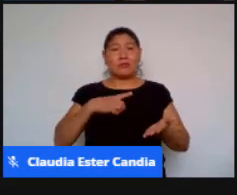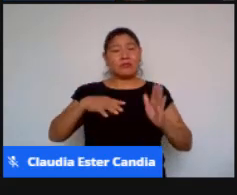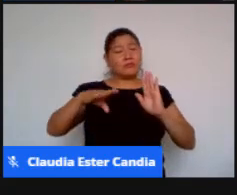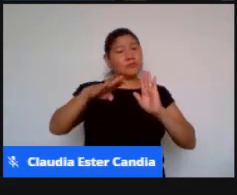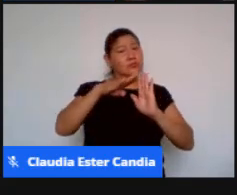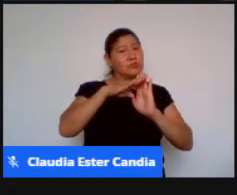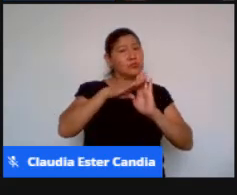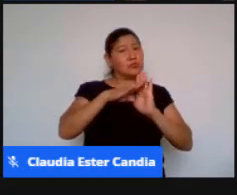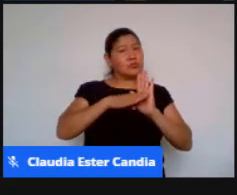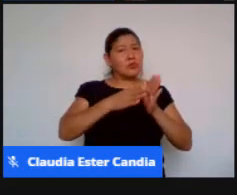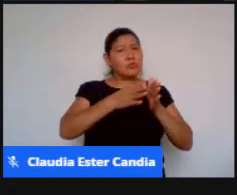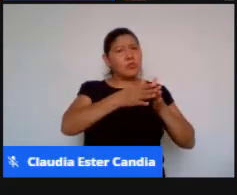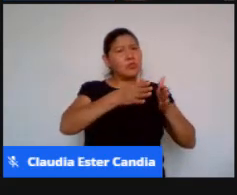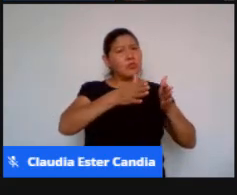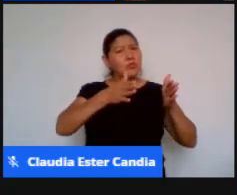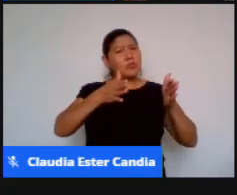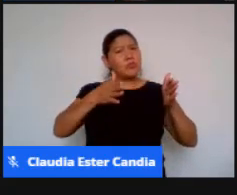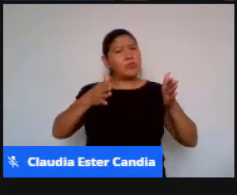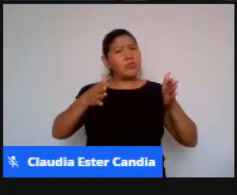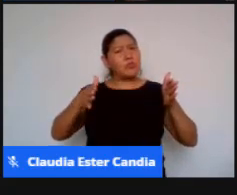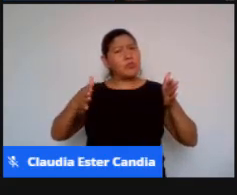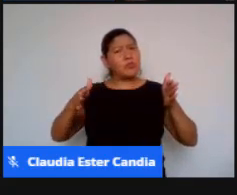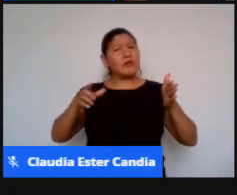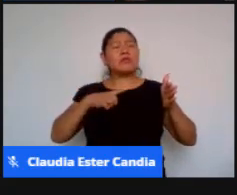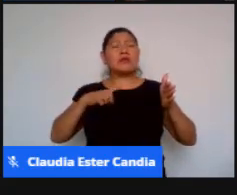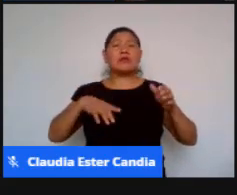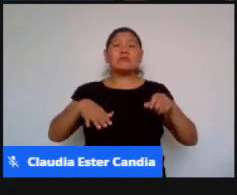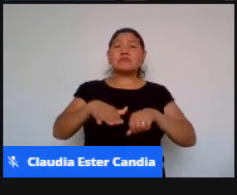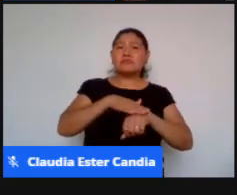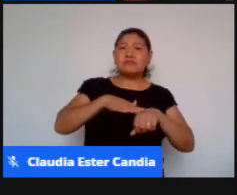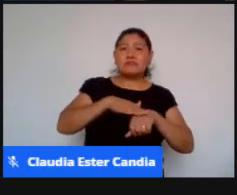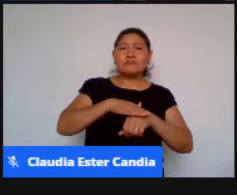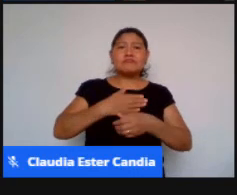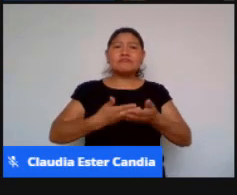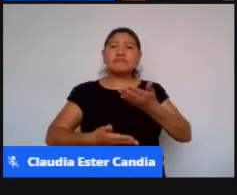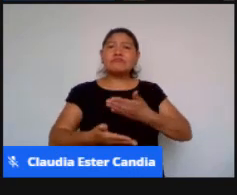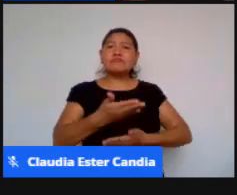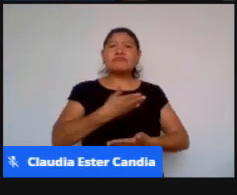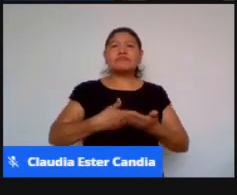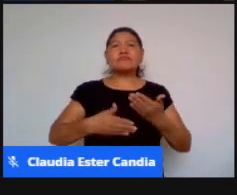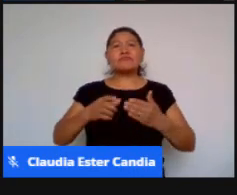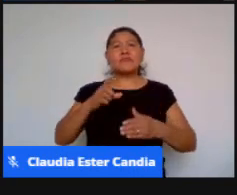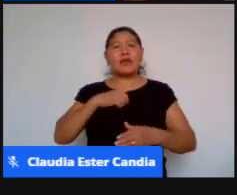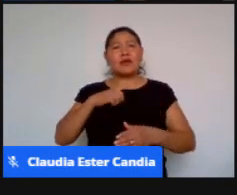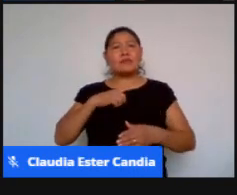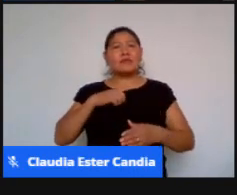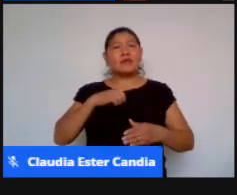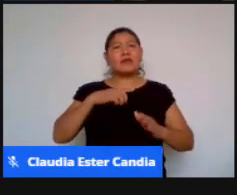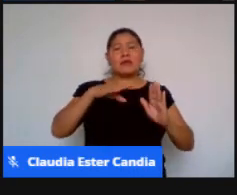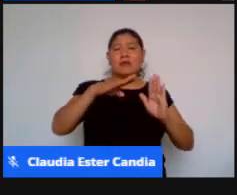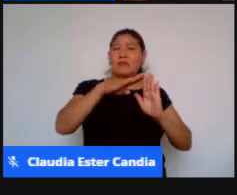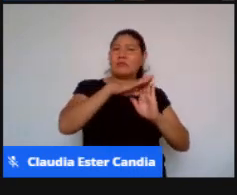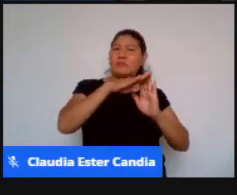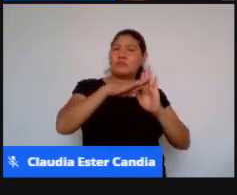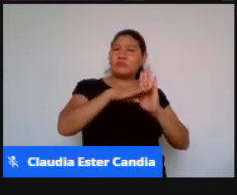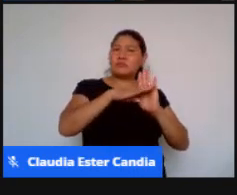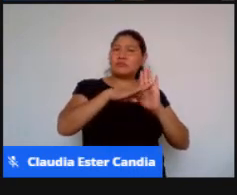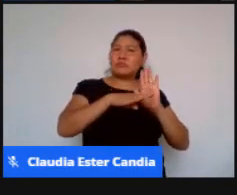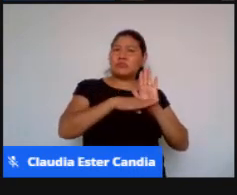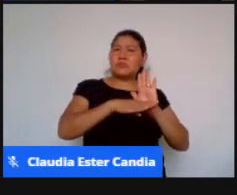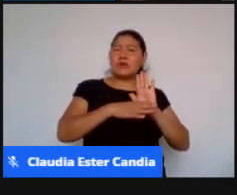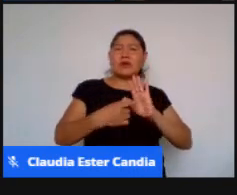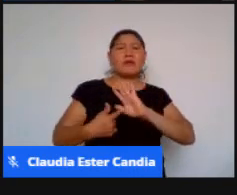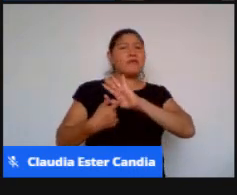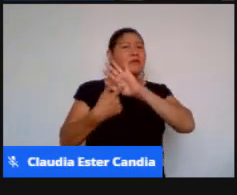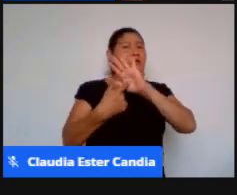para nos orientar, né, nesse bate-papo. Essa pauta, ela mostra para a gente um pouquinho dessa retomada do